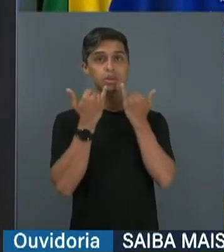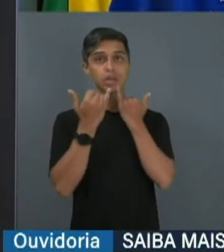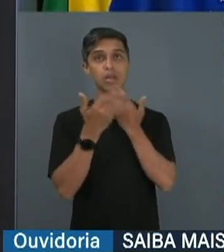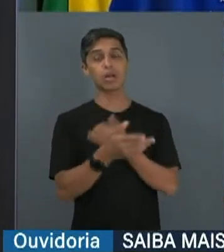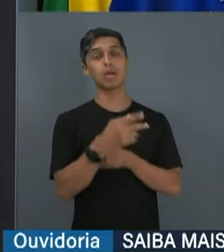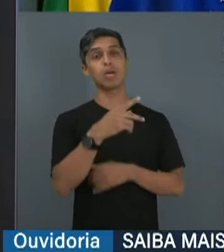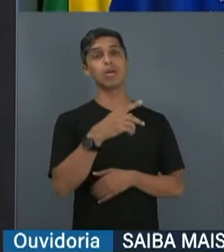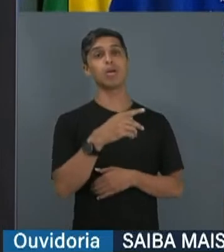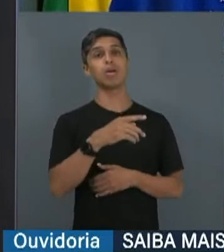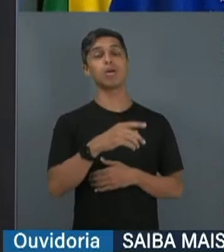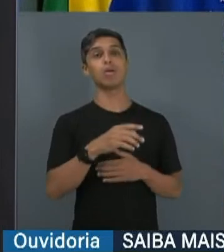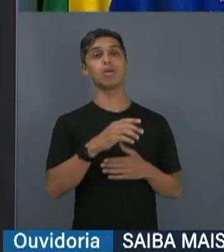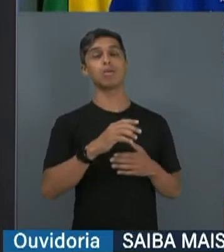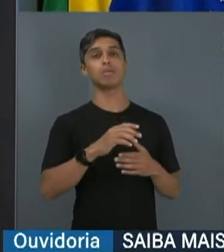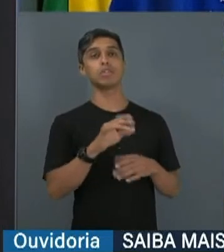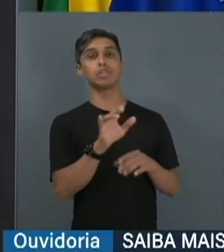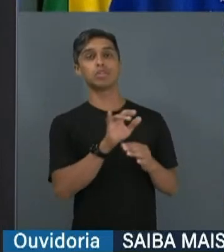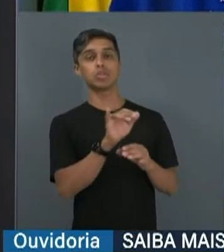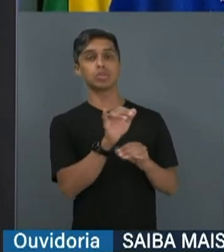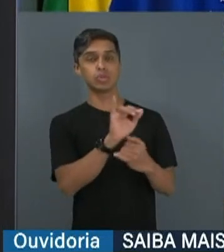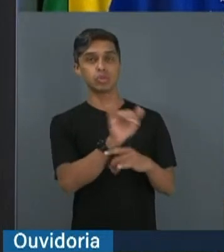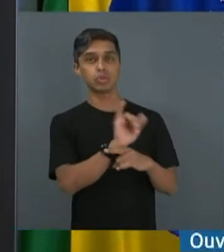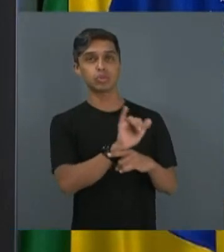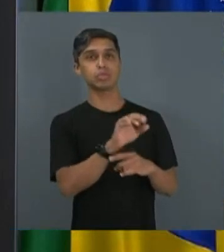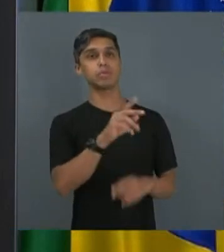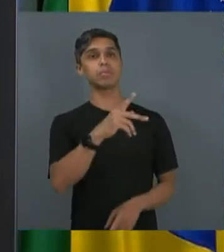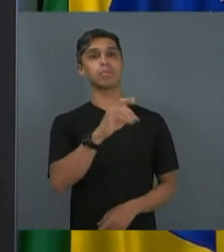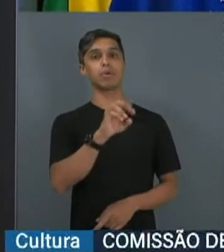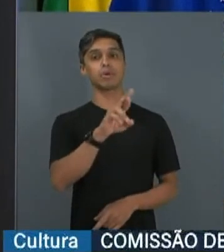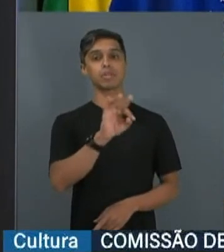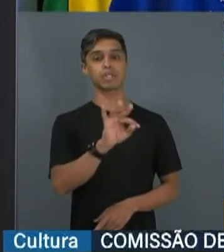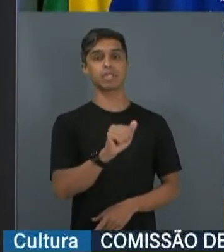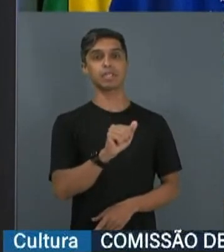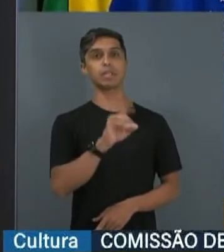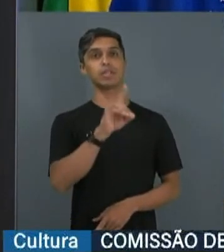Porta dos Fundos, que é